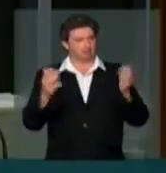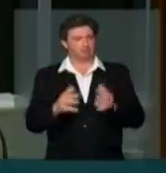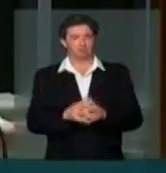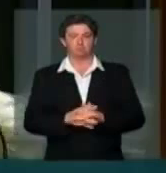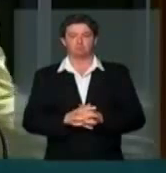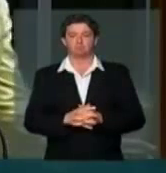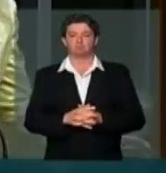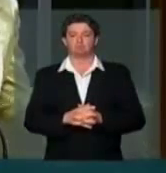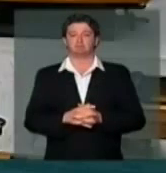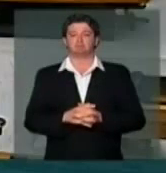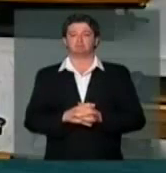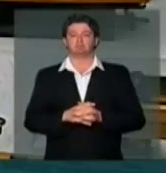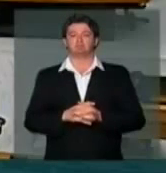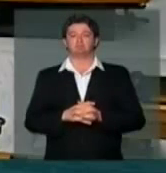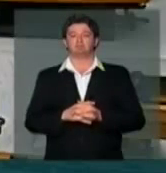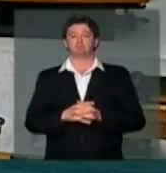presidente.